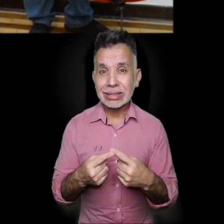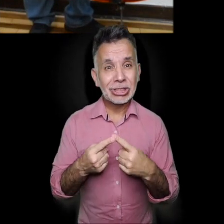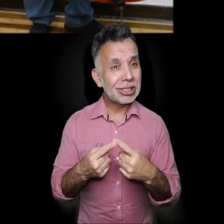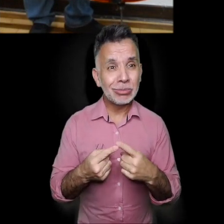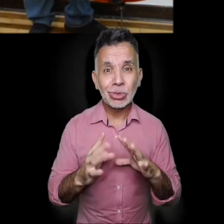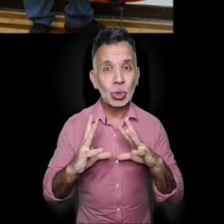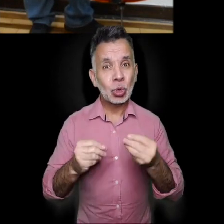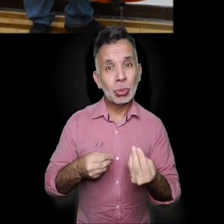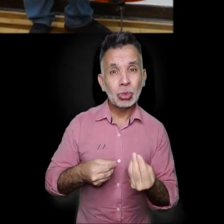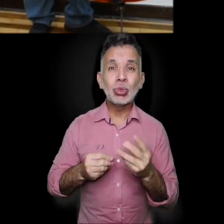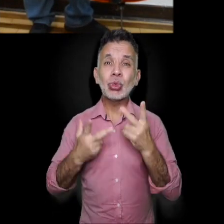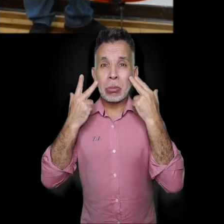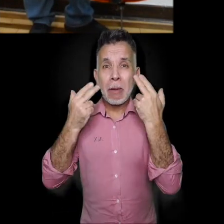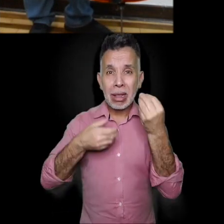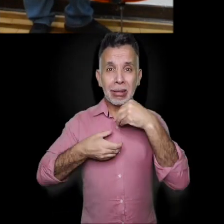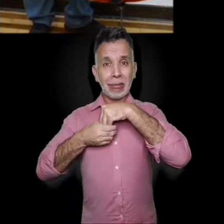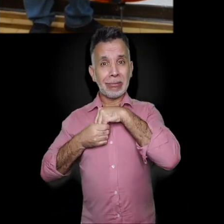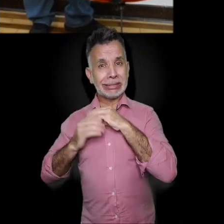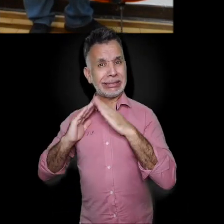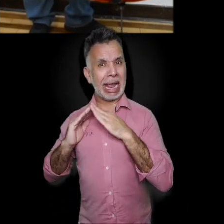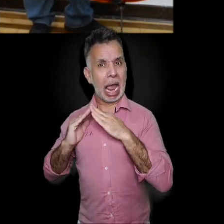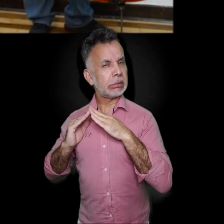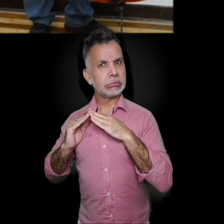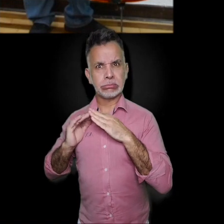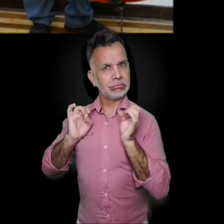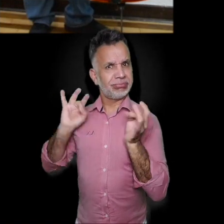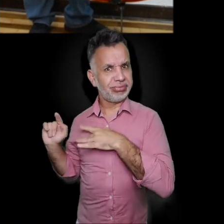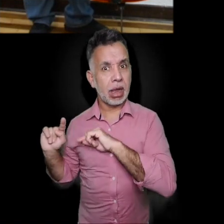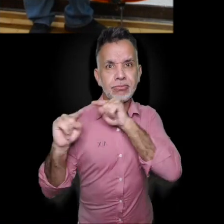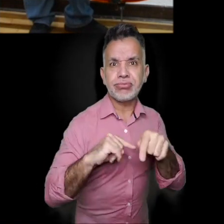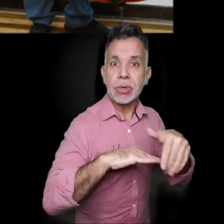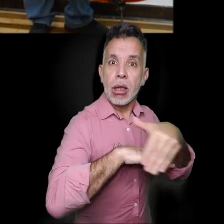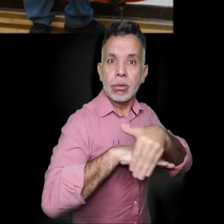cimento, num asfalto pra pisar.